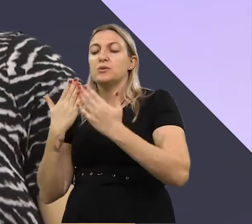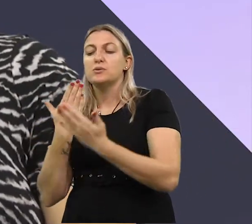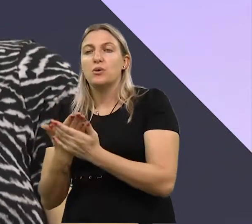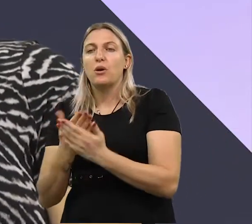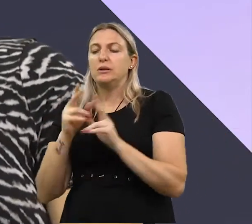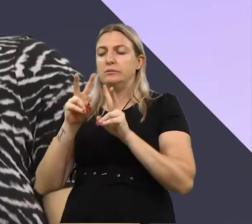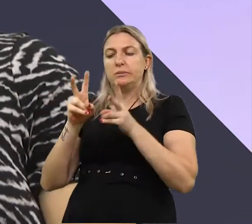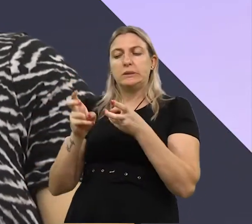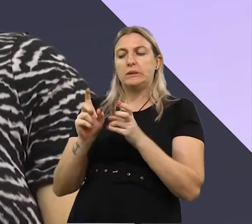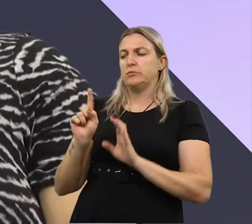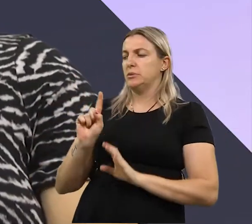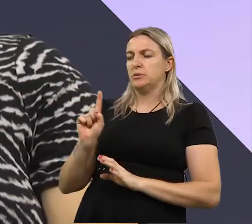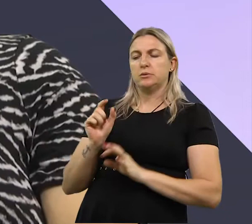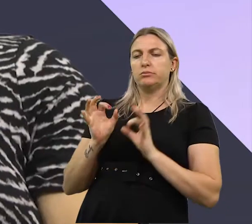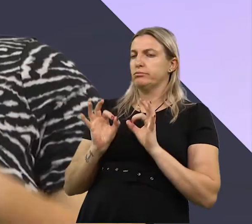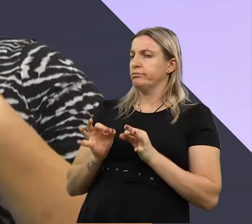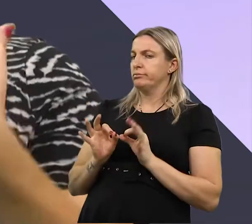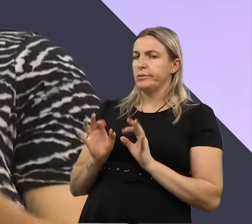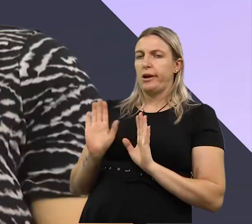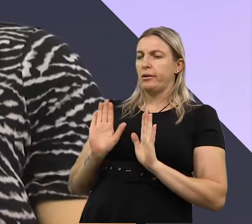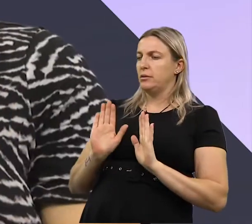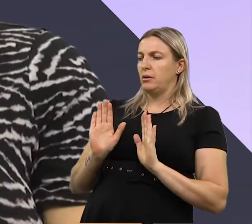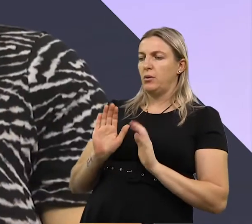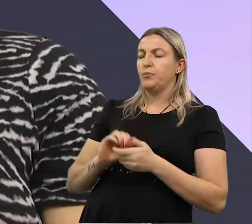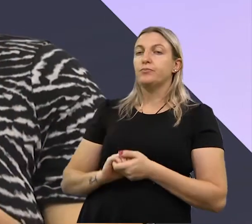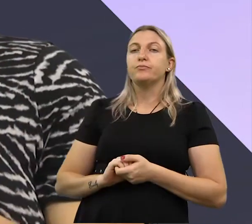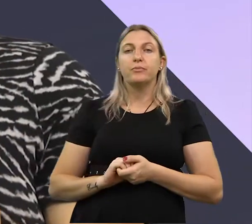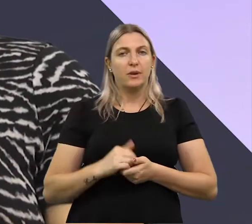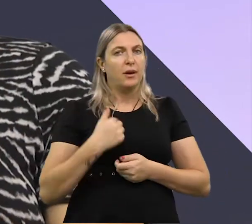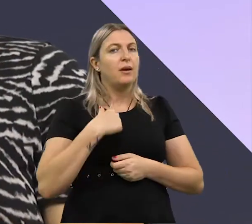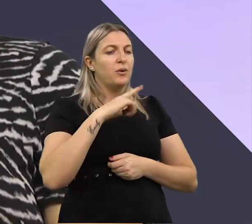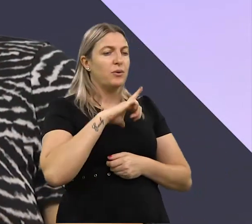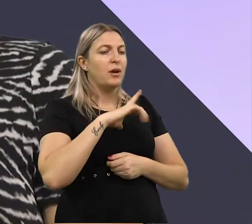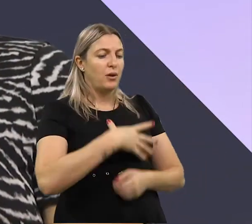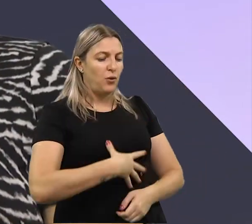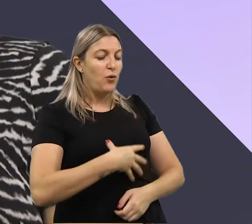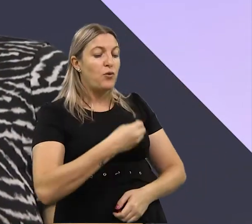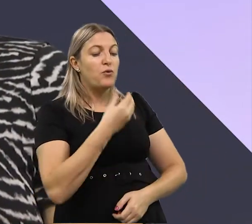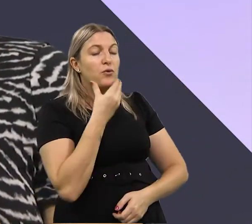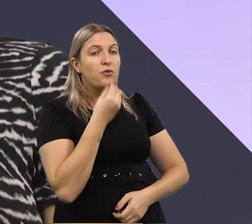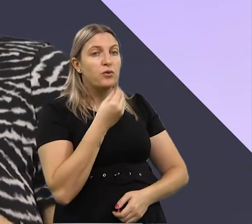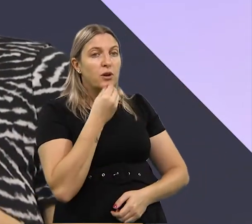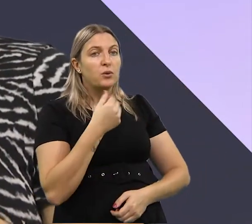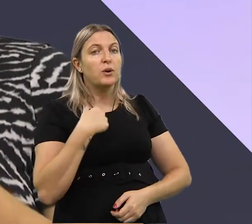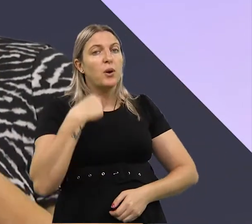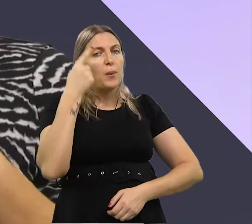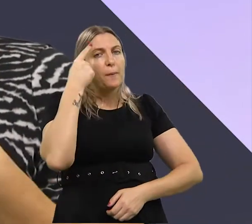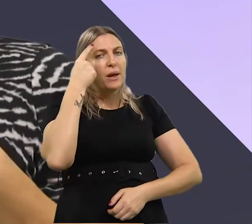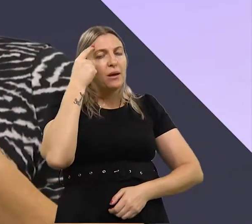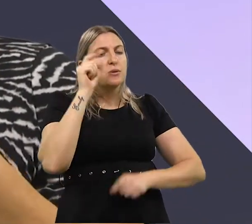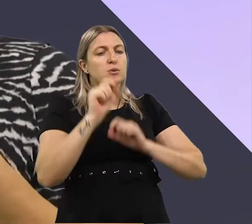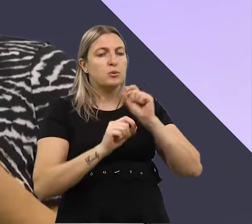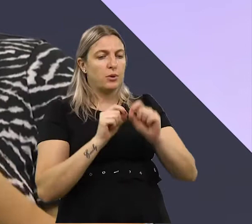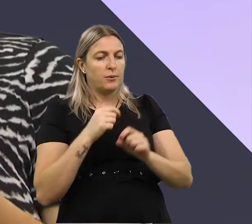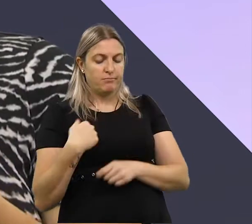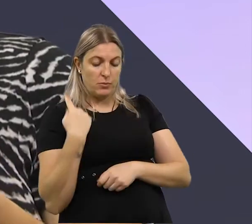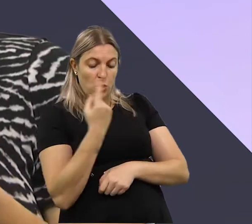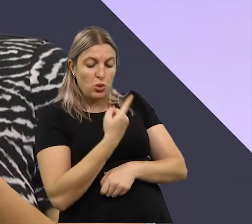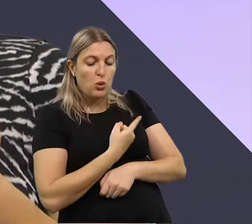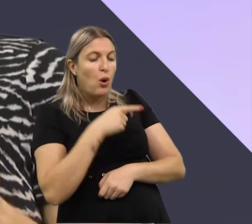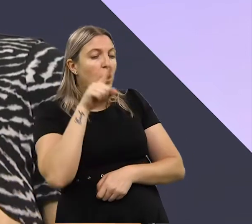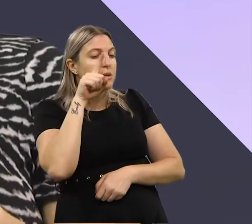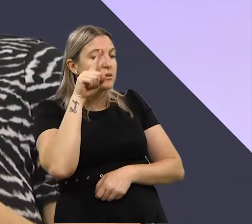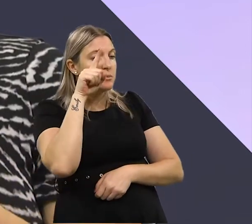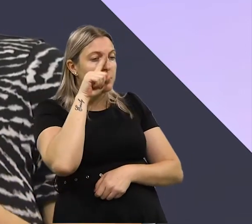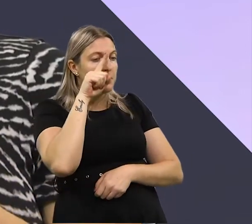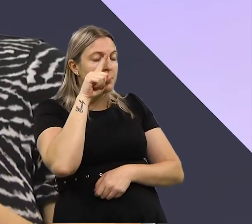certo, né? Eu tenho filho homem também e eu sempre penso assim, porque nós, como mãe, eu digo como mãe